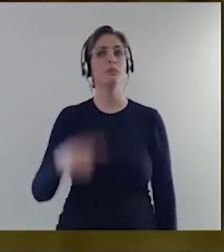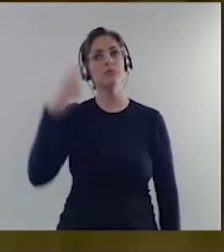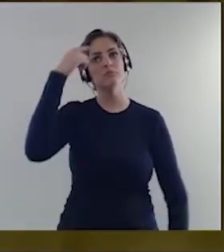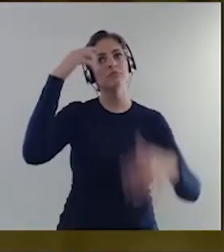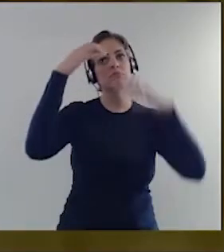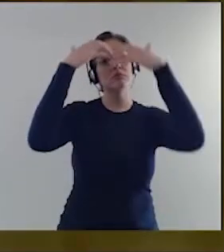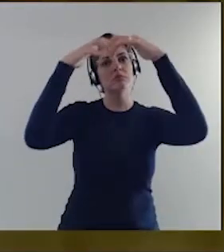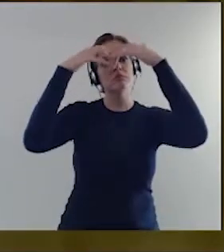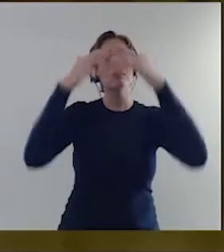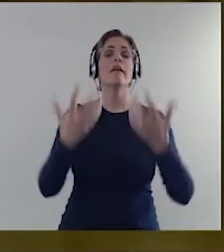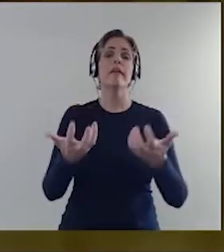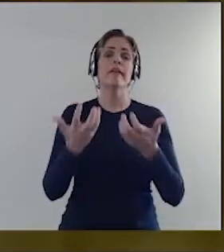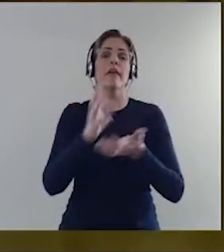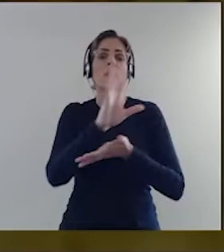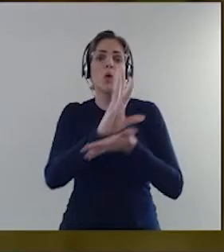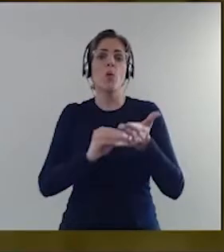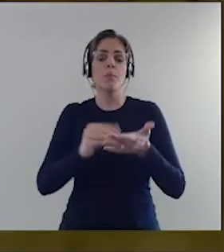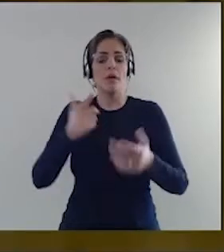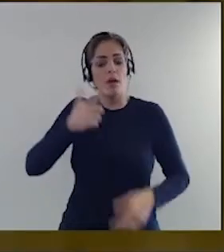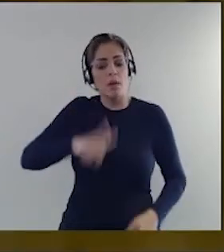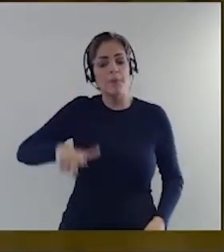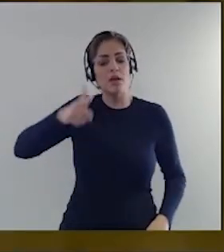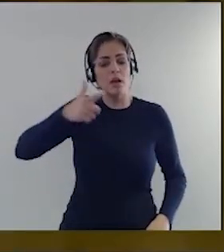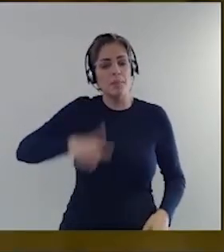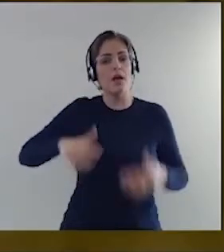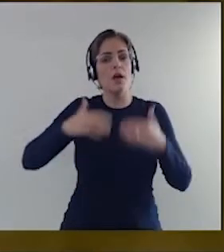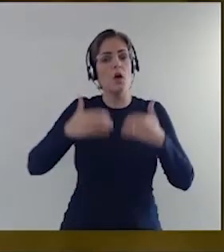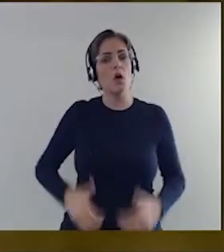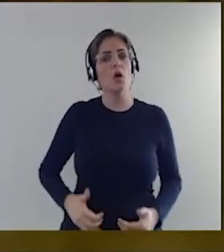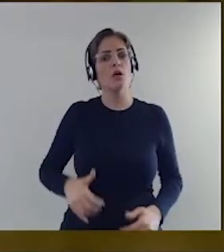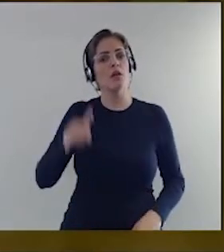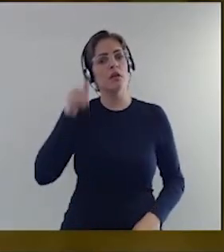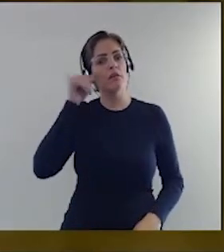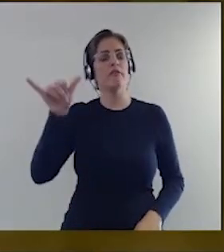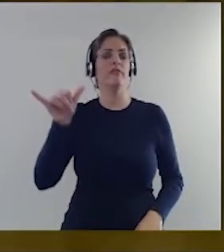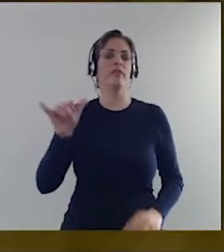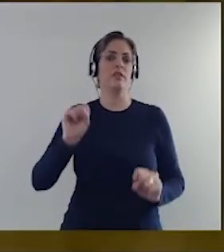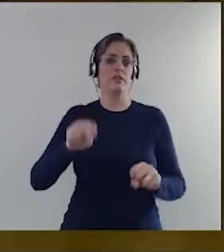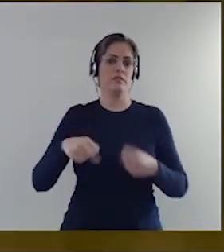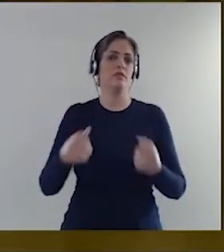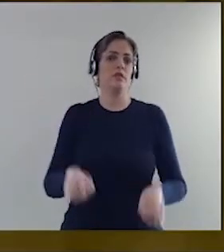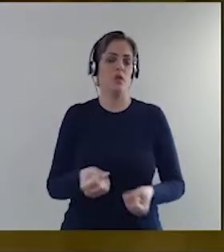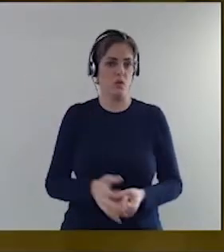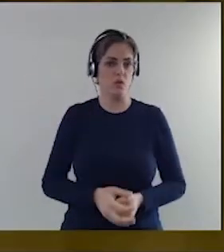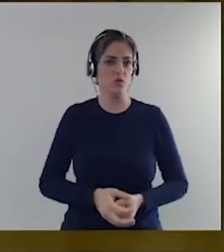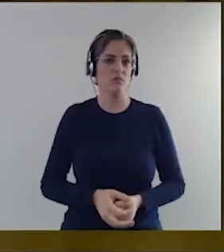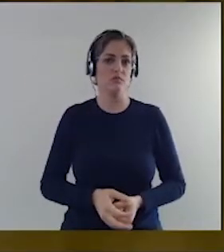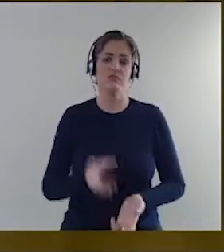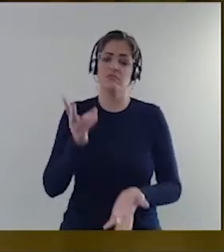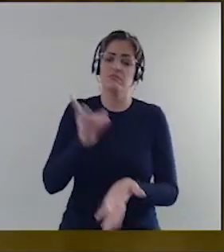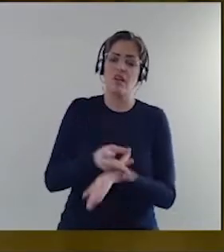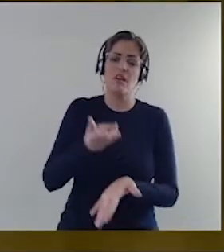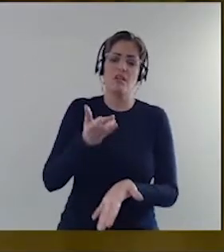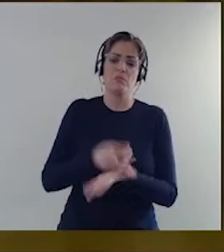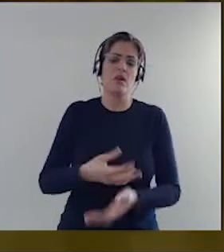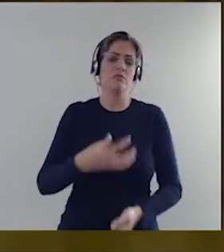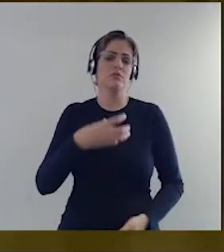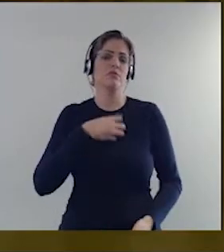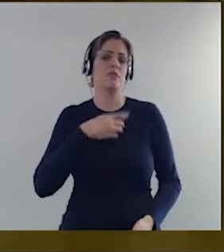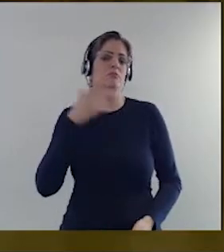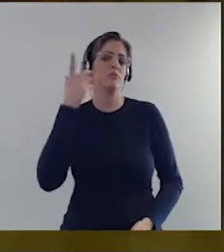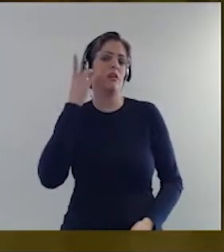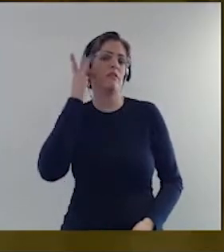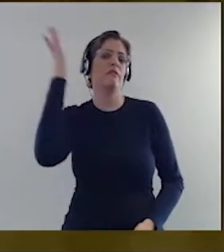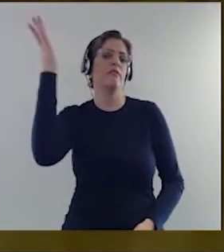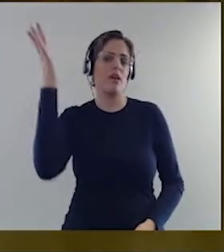à repetição de comportamento, como forma de economia de energia. E manter tudo como sempre foi, sem